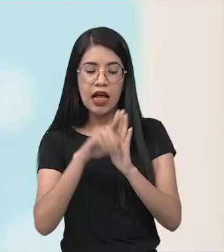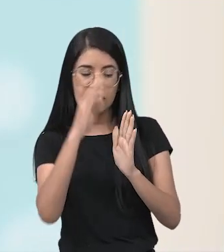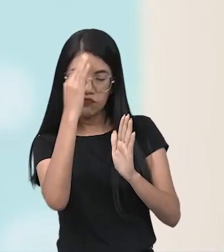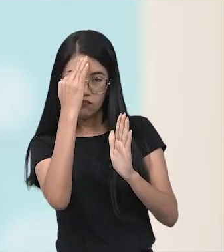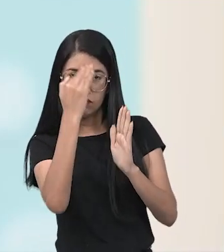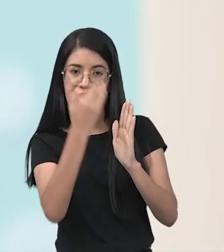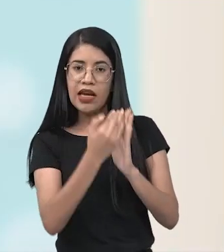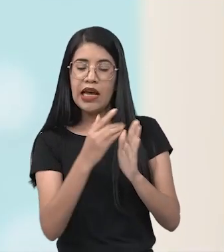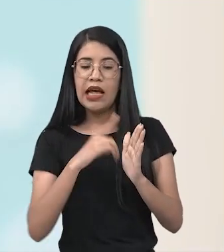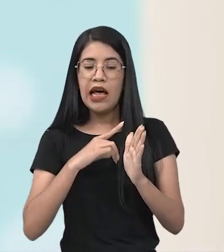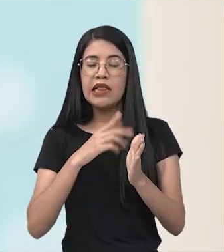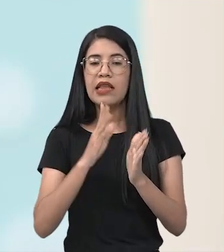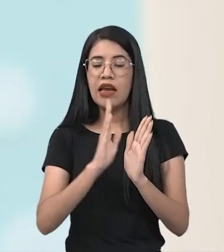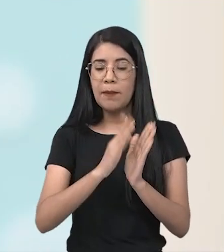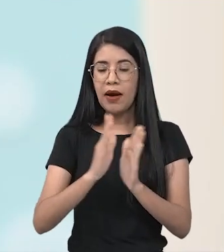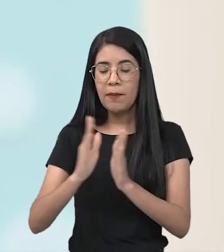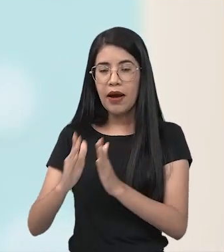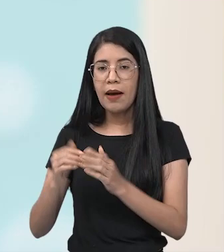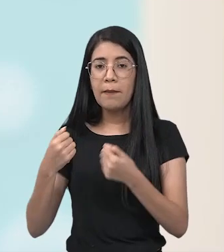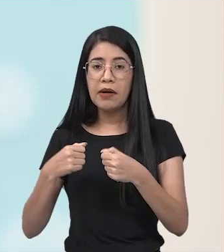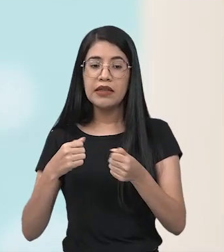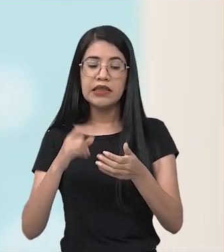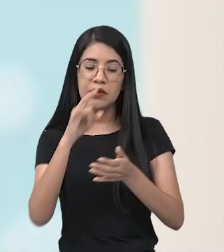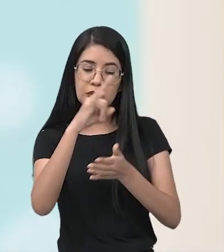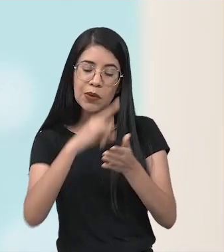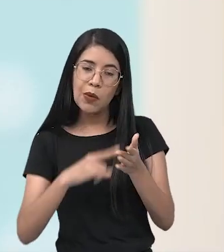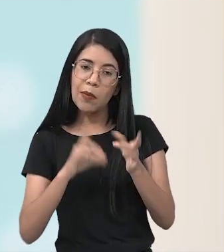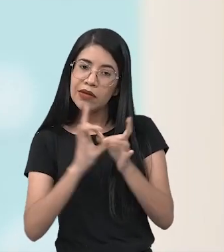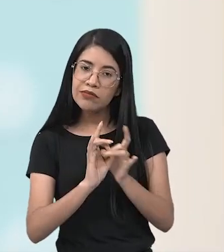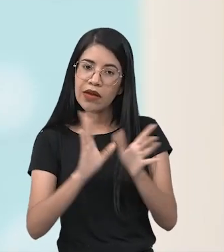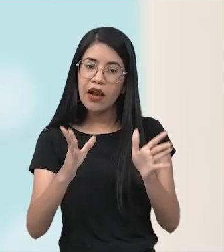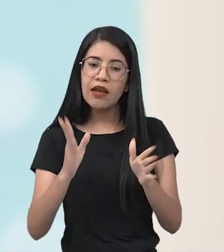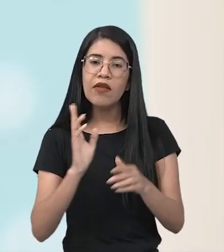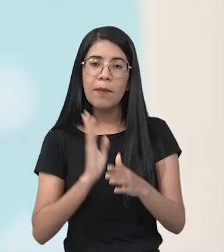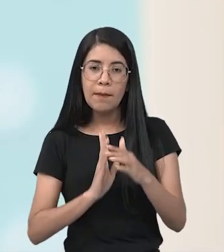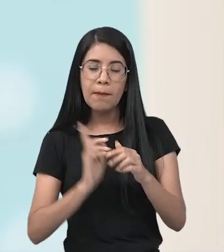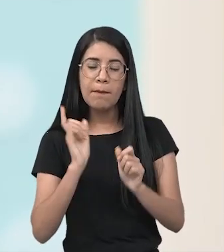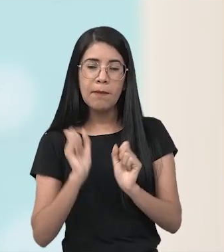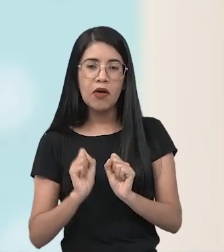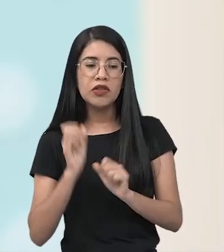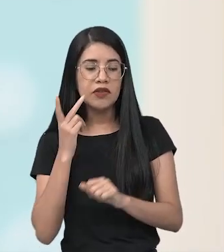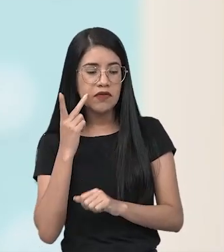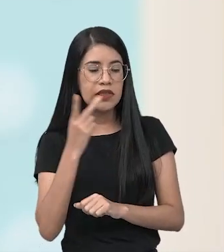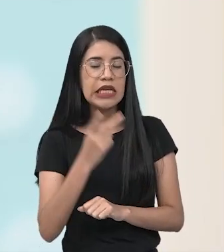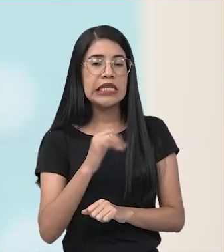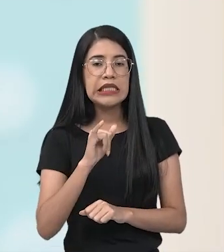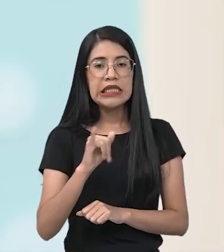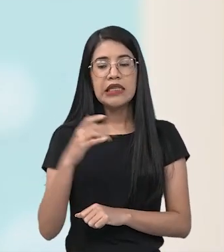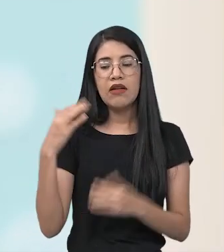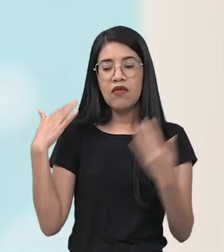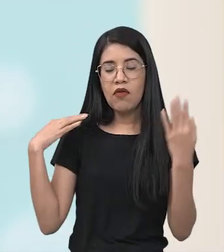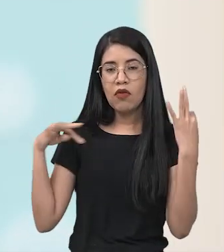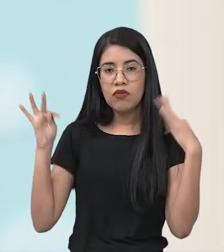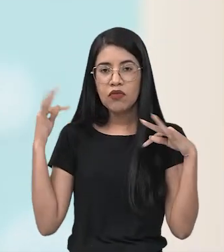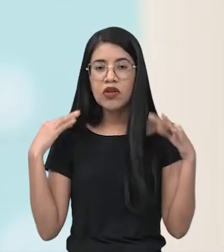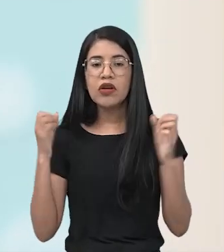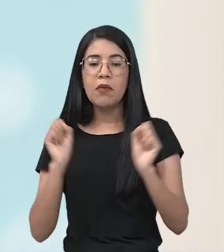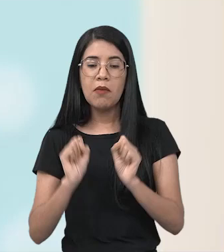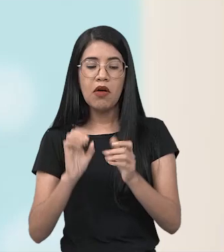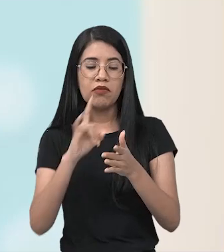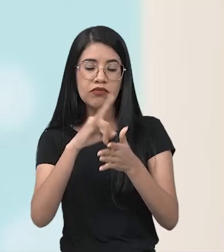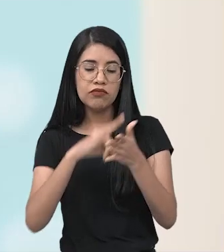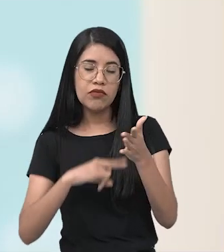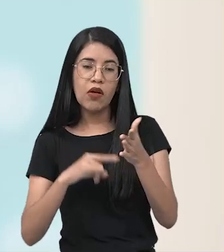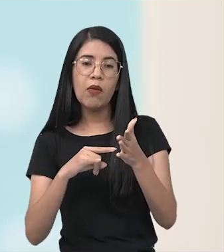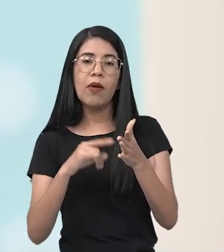processo de visto, a pessoa tem que ter uma autorização para entrar ali, e se ela vai entrar como turista, ela tem que ter um tipo de autorização, se ela quer